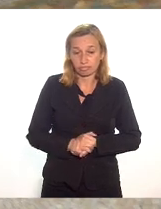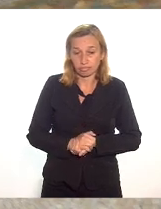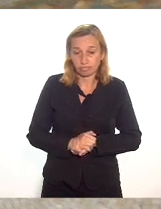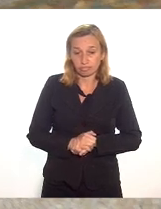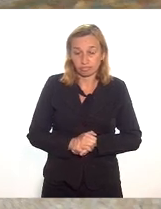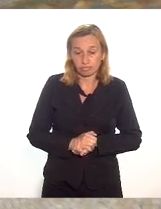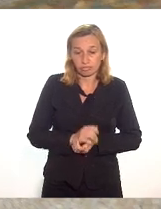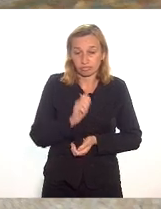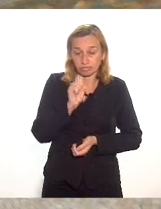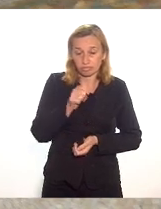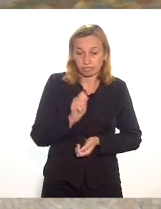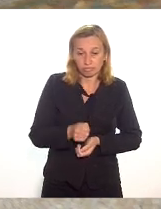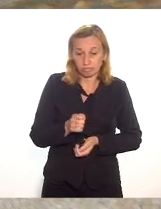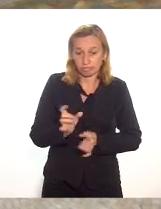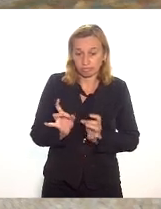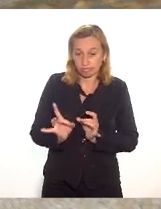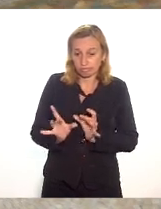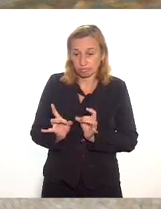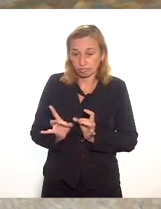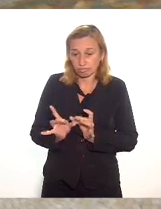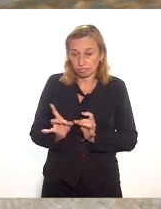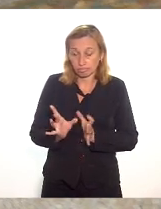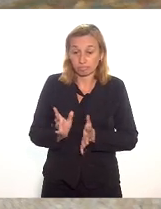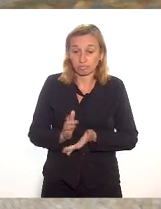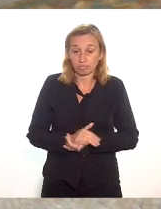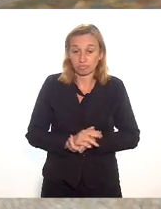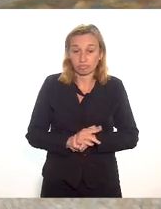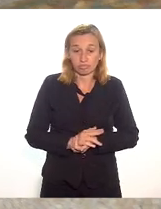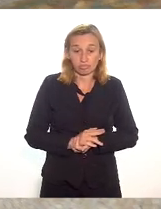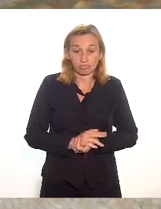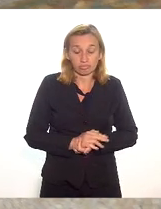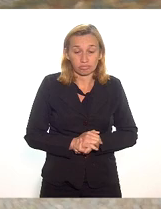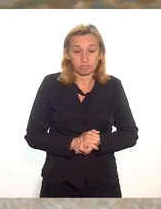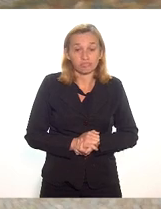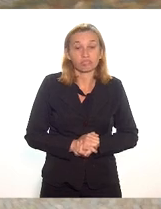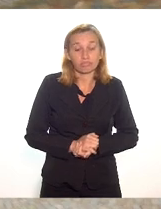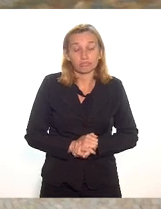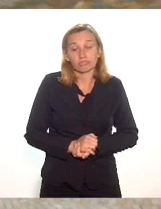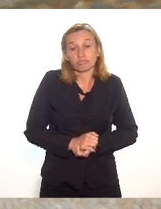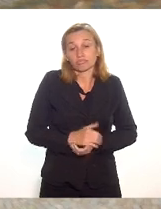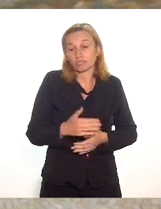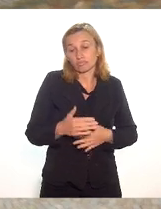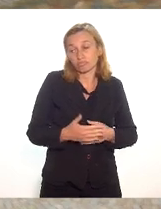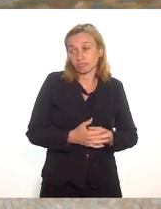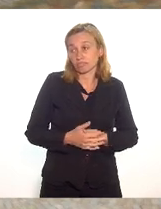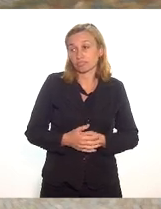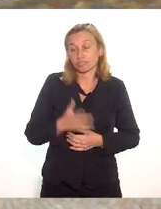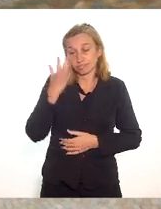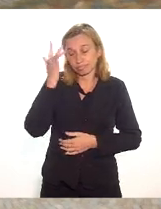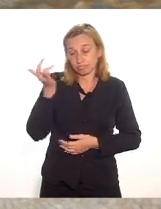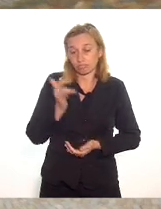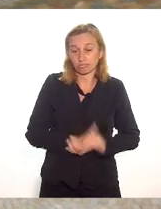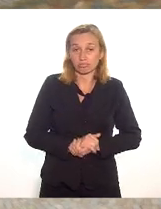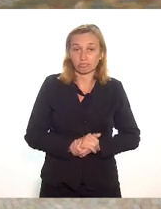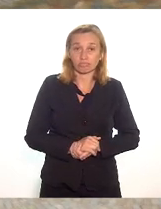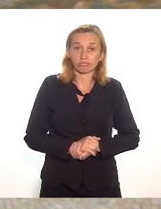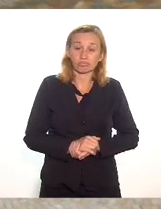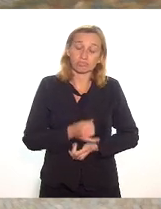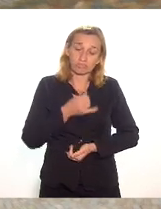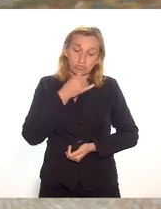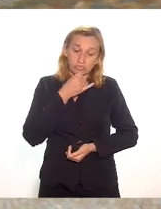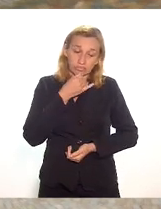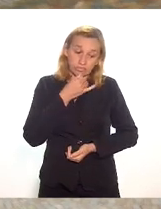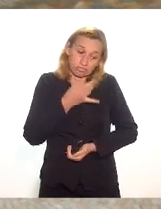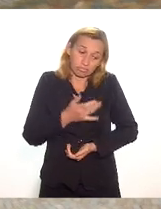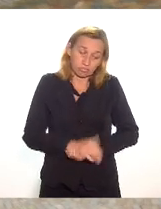o leilão de privatização ou de concessão, conforme o termo, amanhã. Isso me